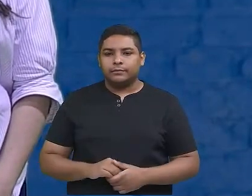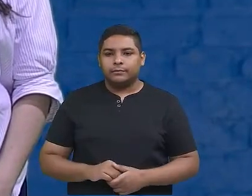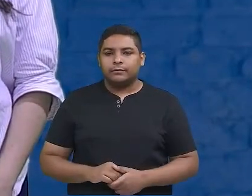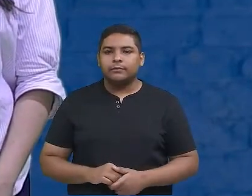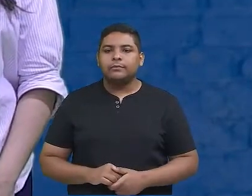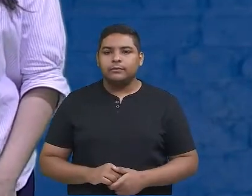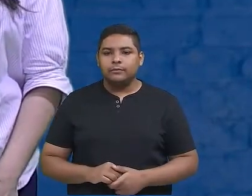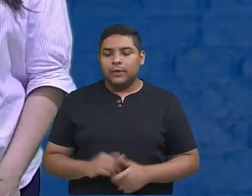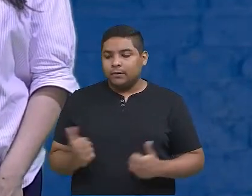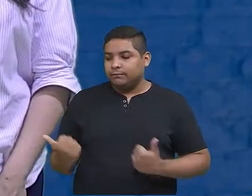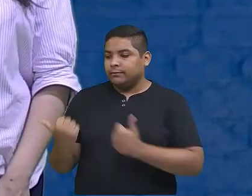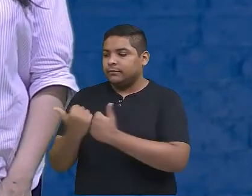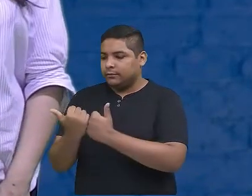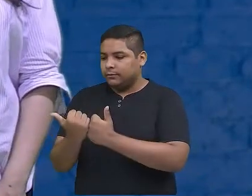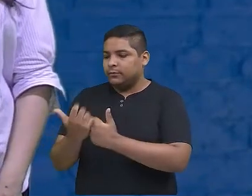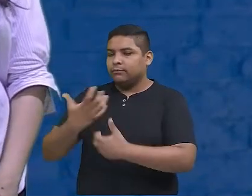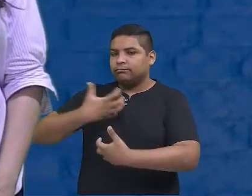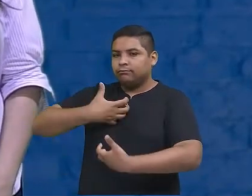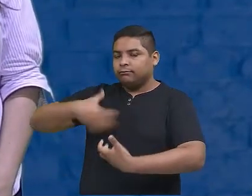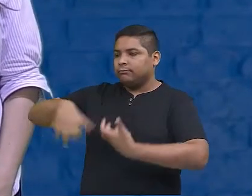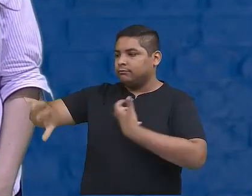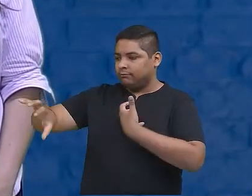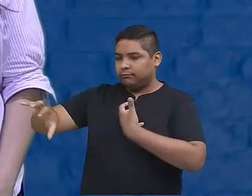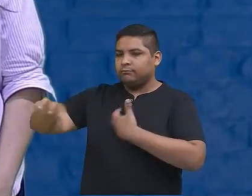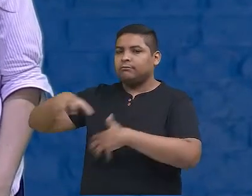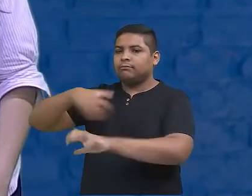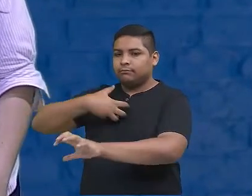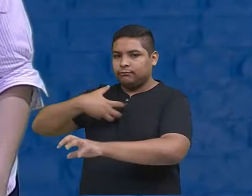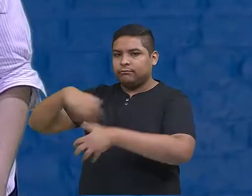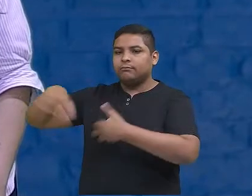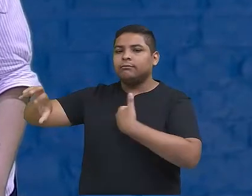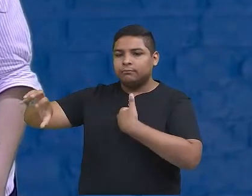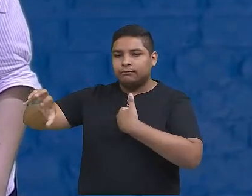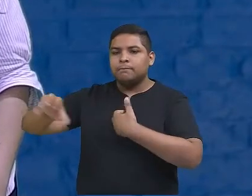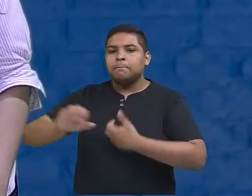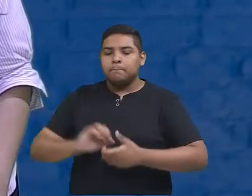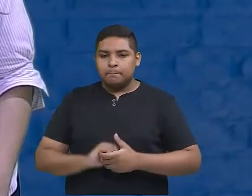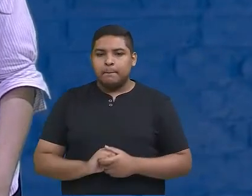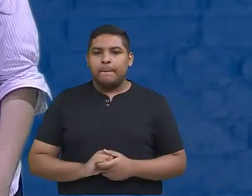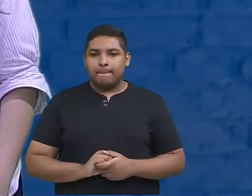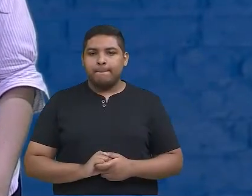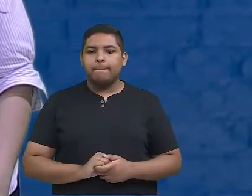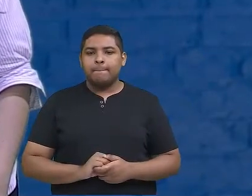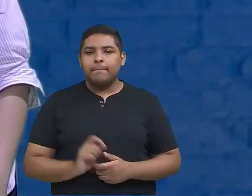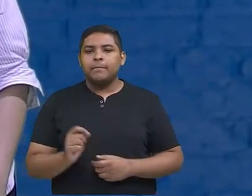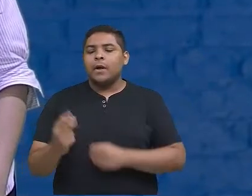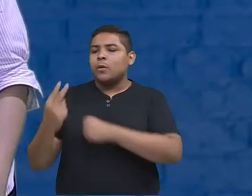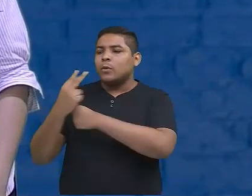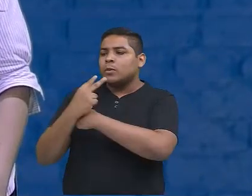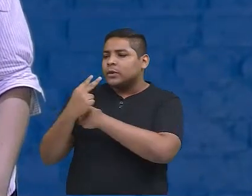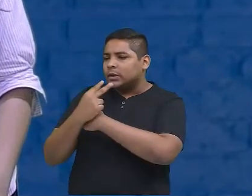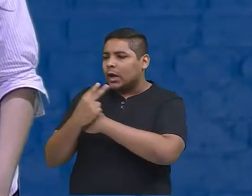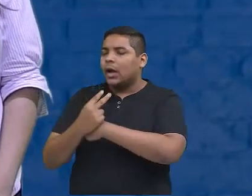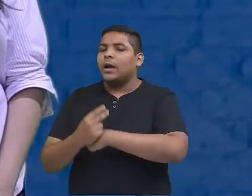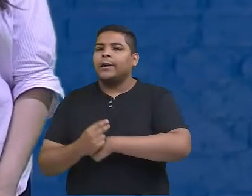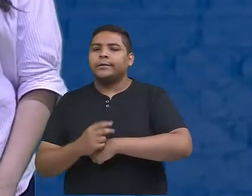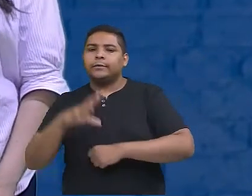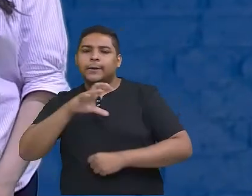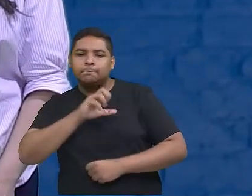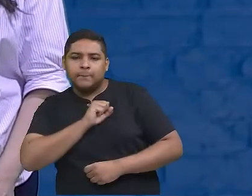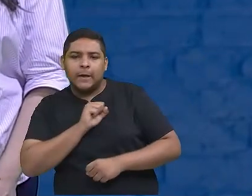outro. Fazer com o outro o que eu gostaria que fizesse comigo. Cuidado, ser amável,